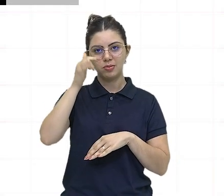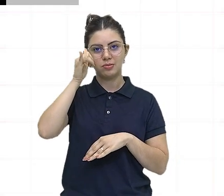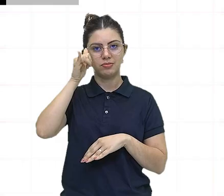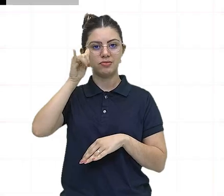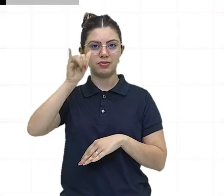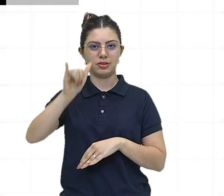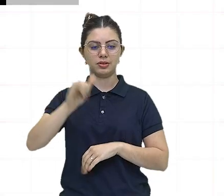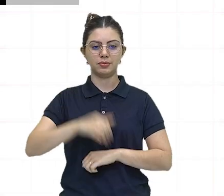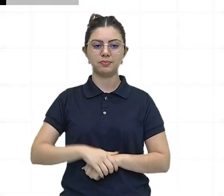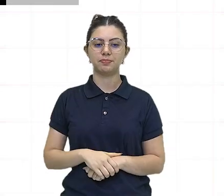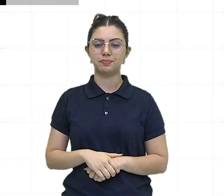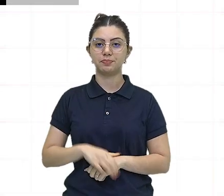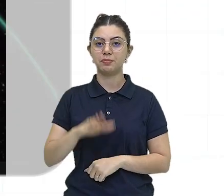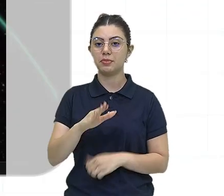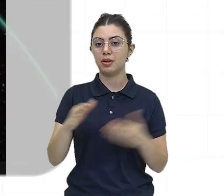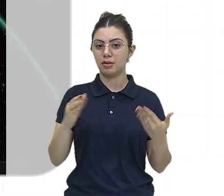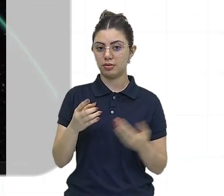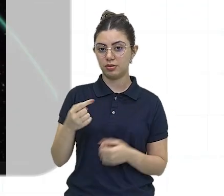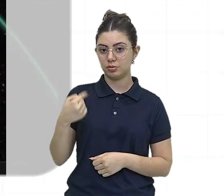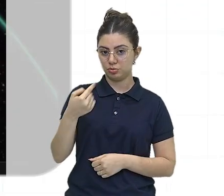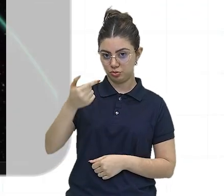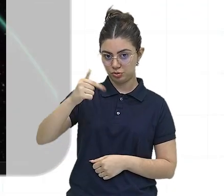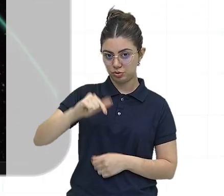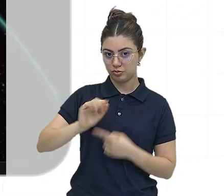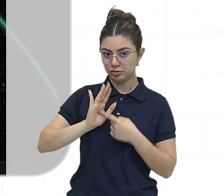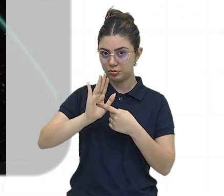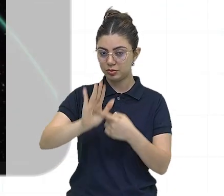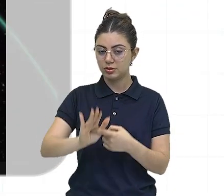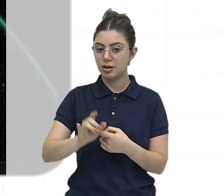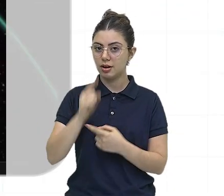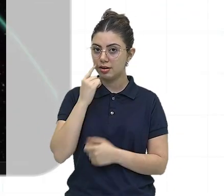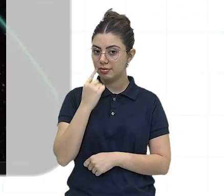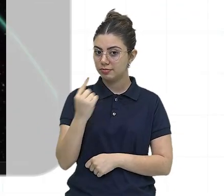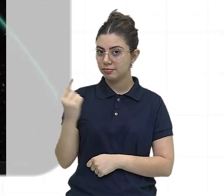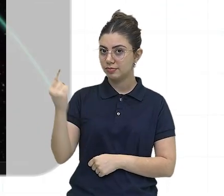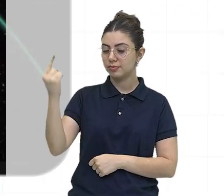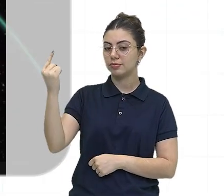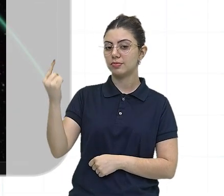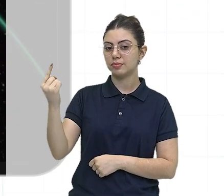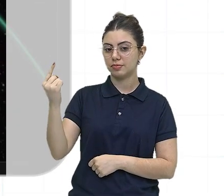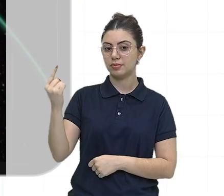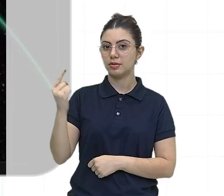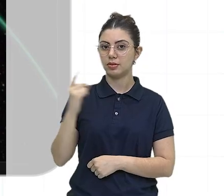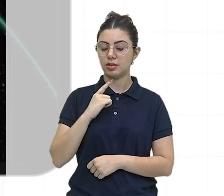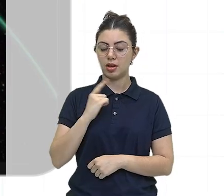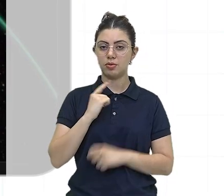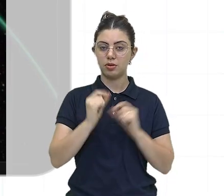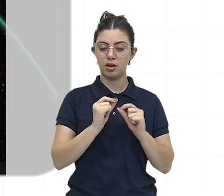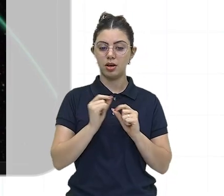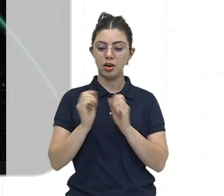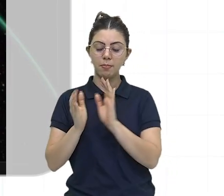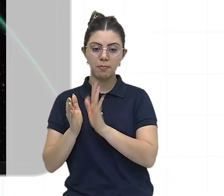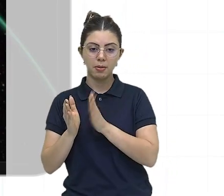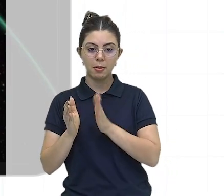lá mais uma vez analisar a nossa simulação, onde temos aí a organização dos planetas, e está aí a